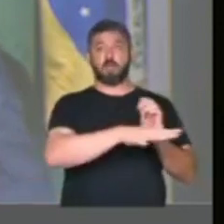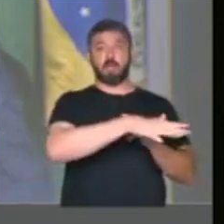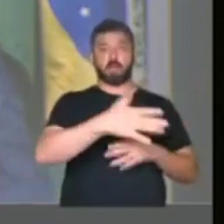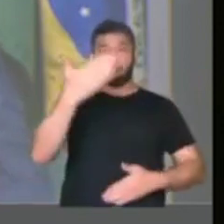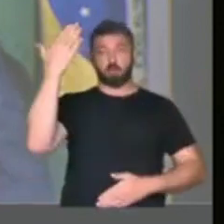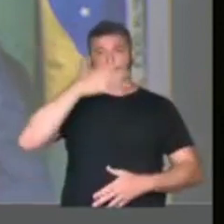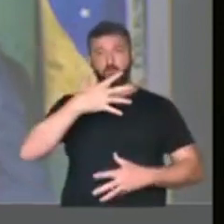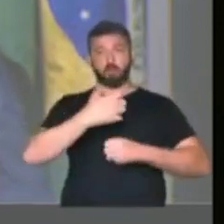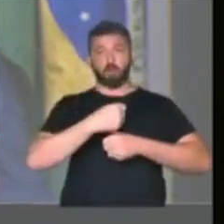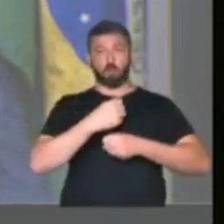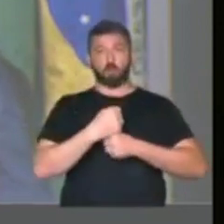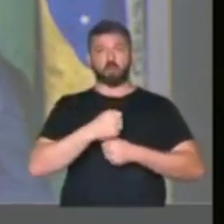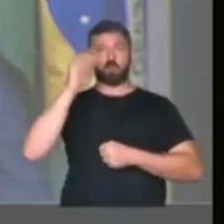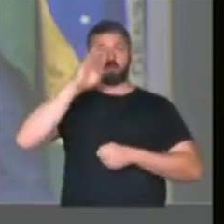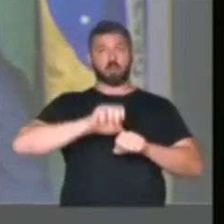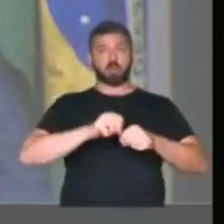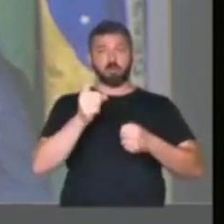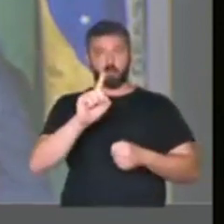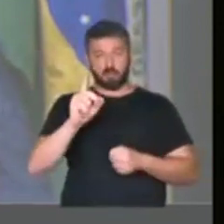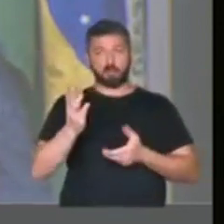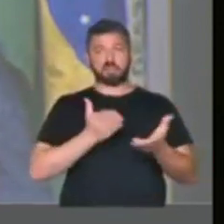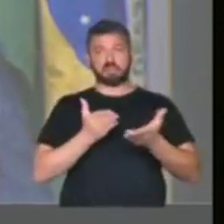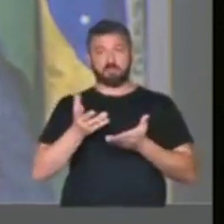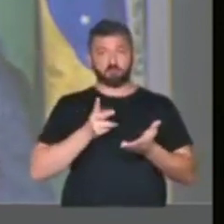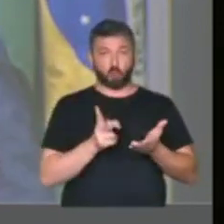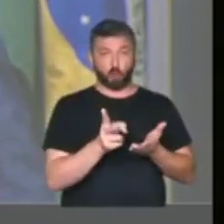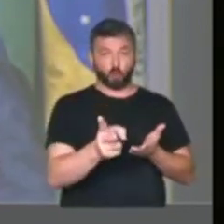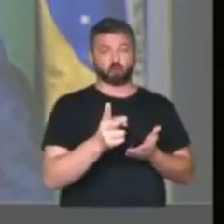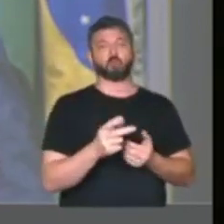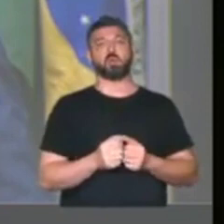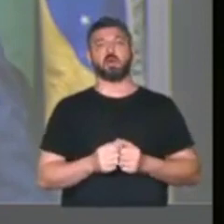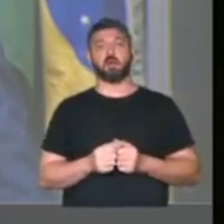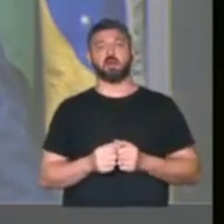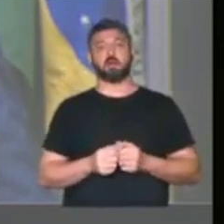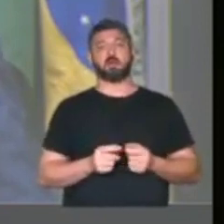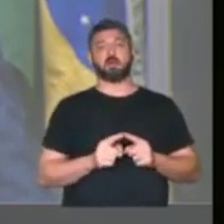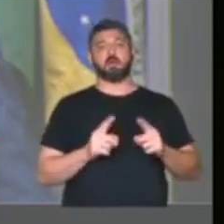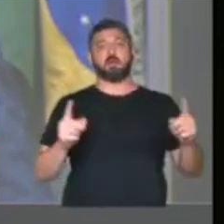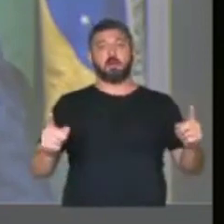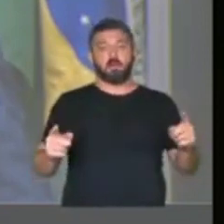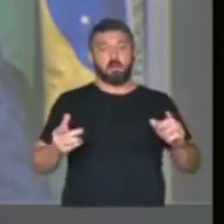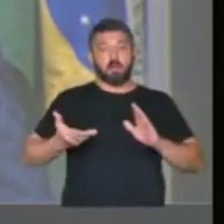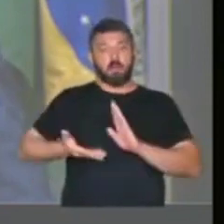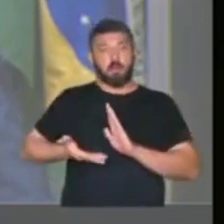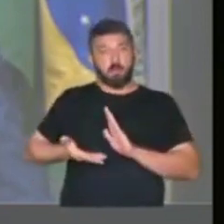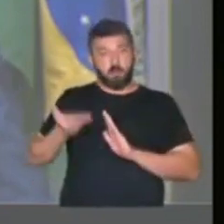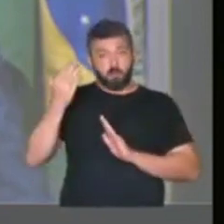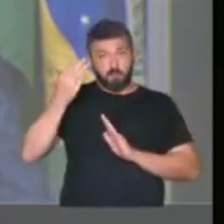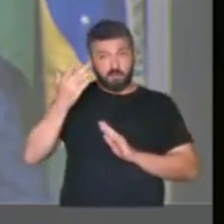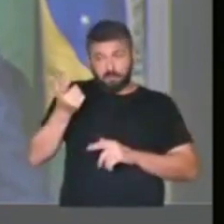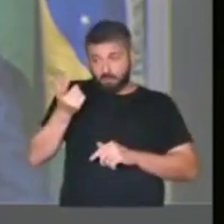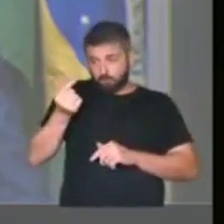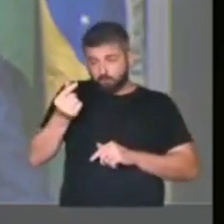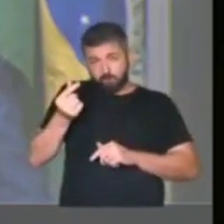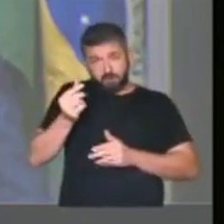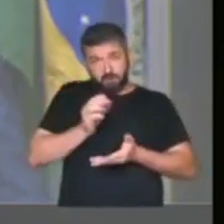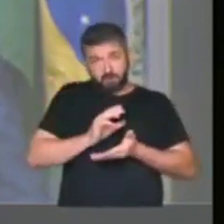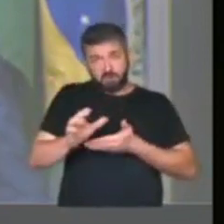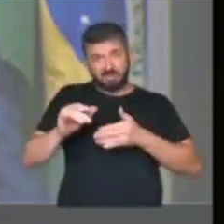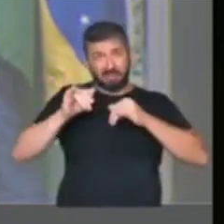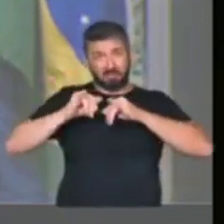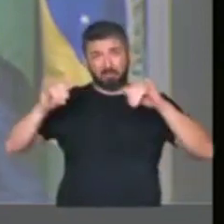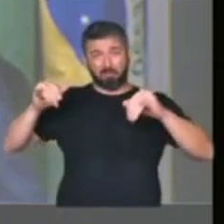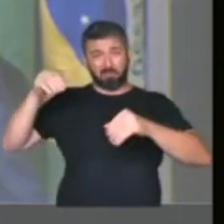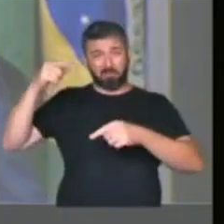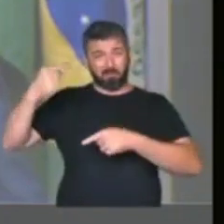as contas do país para que o estado não vai à falência para que os serviços essenciais continuam sendo prestados mas a gente aumenta o dinheiro que vai para a campanha